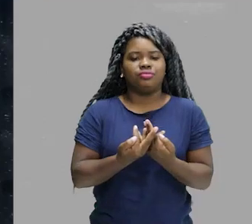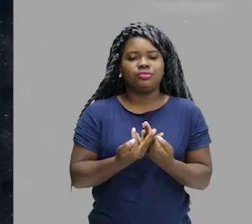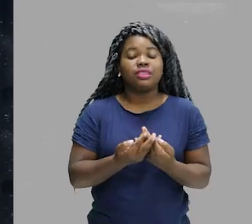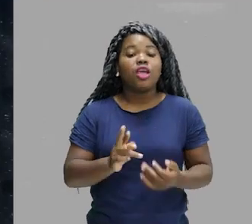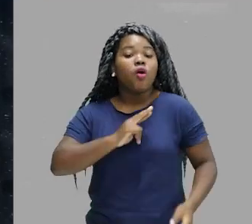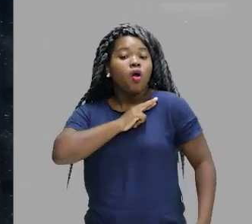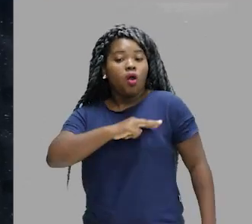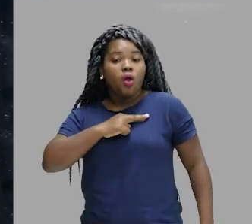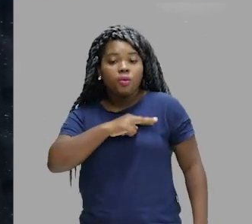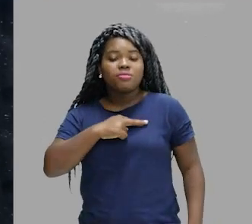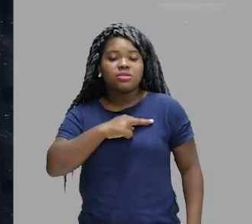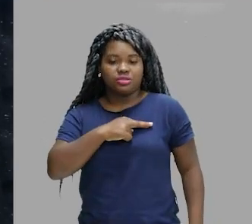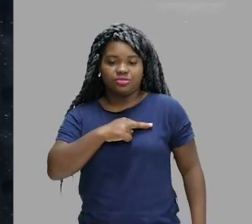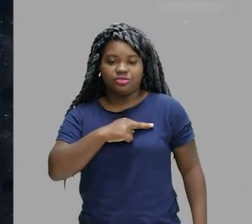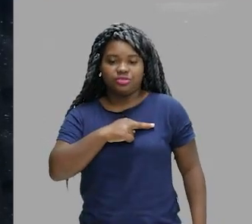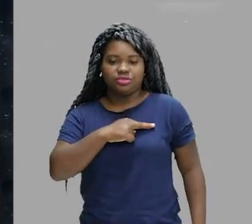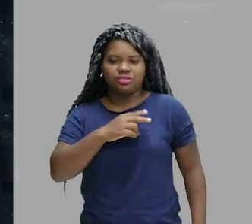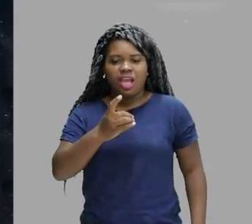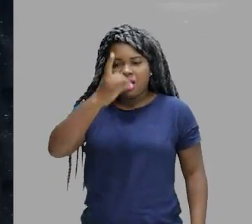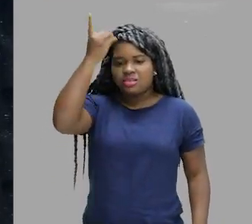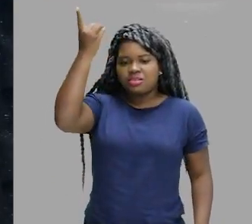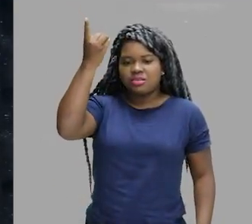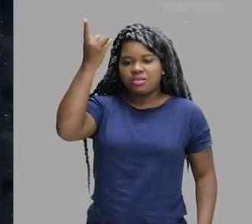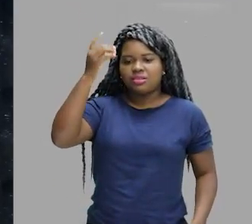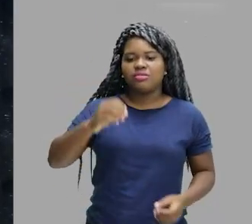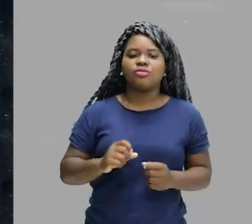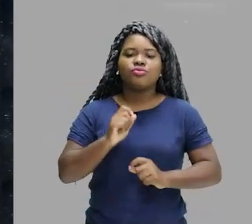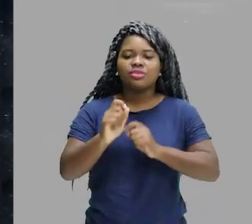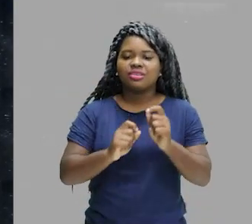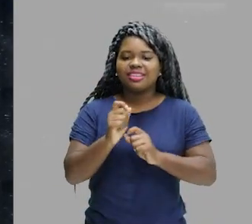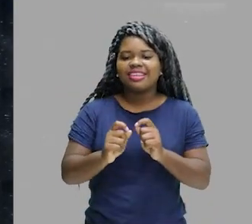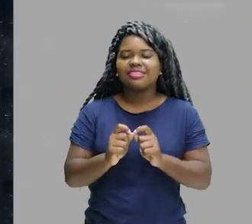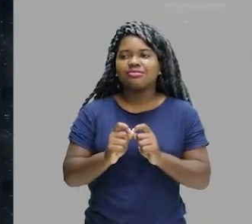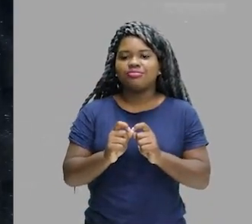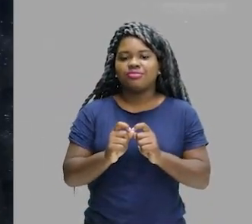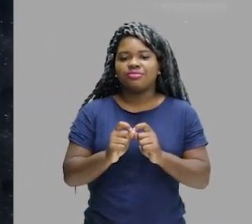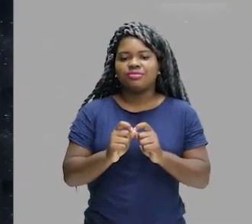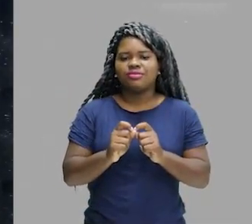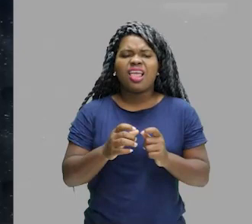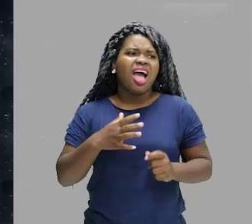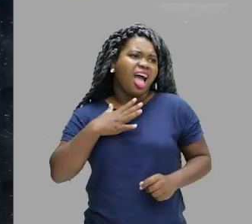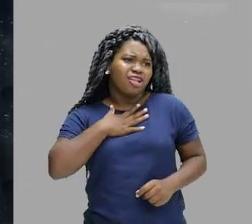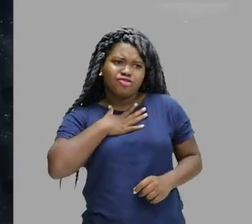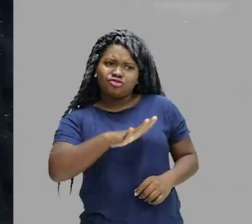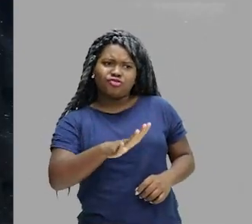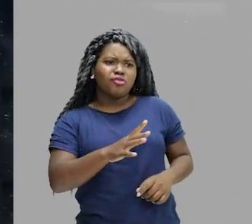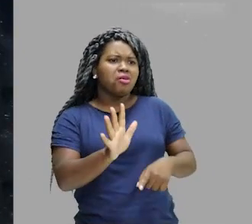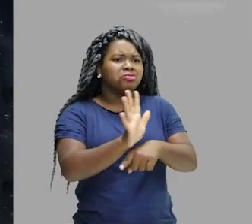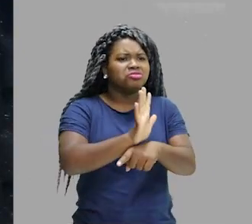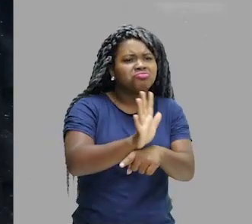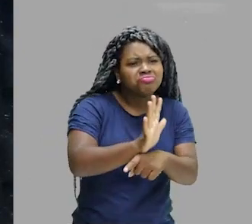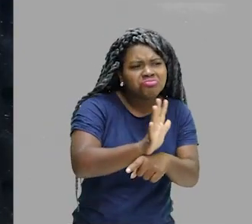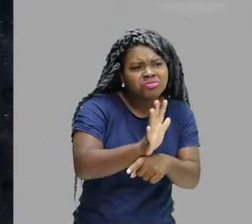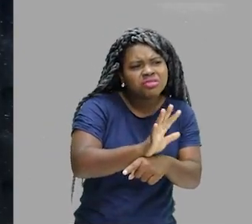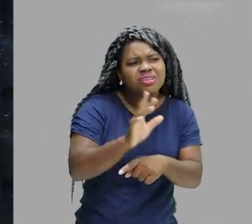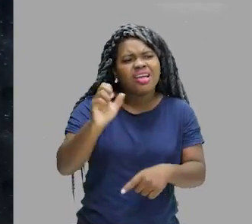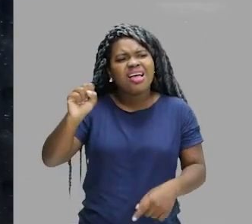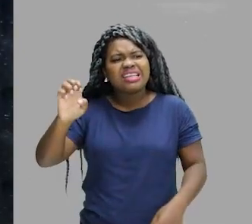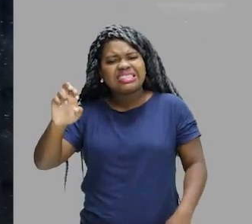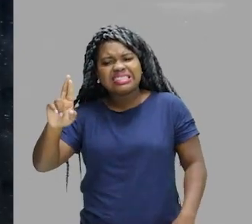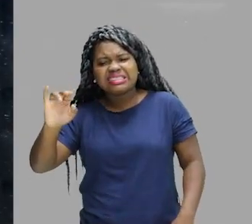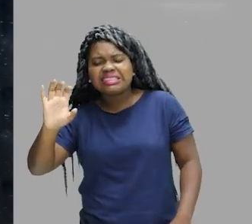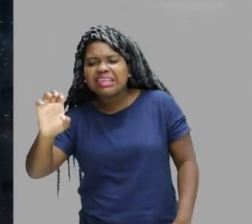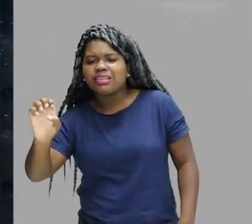entenderem. Eu não gosto de tal série, né? A pessoa já grita, levantando os braços como se fosse um boneco de posto de gasolina. Como assim tu não gosta?